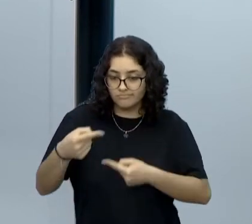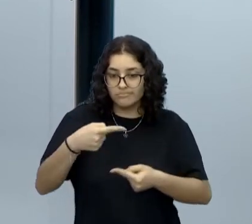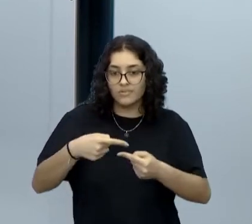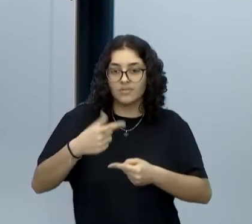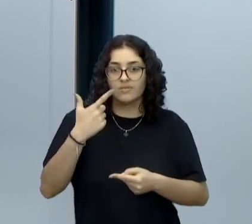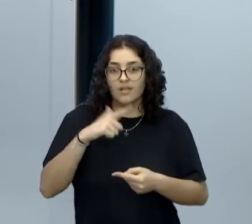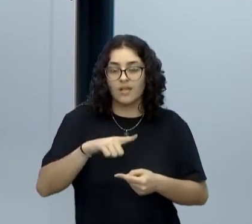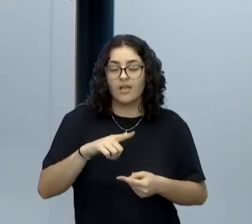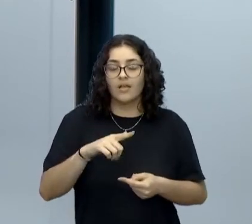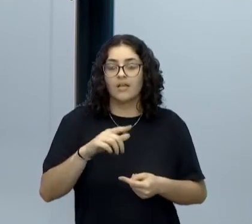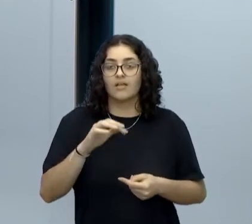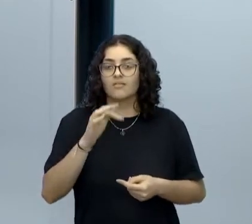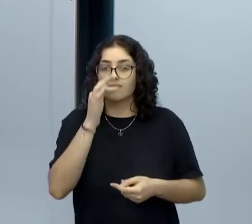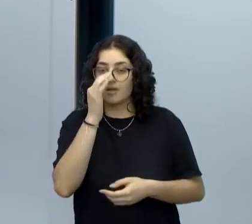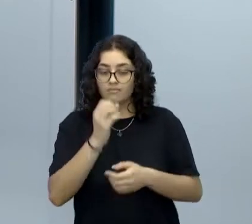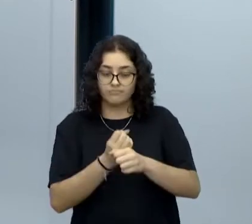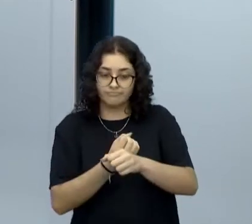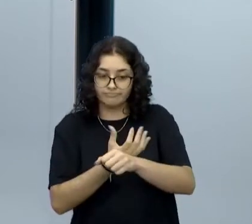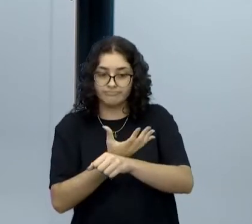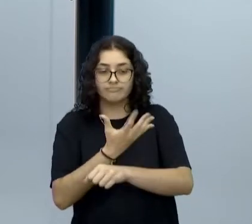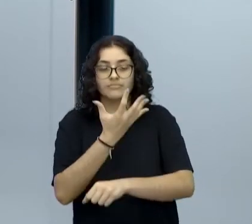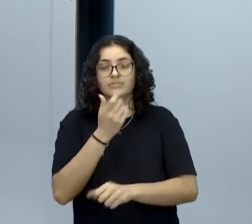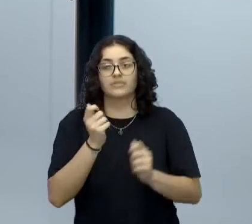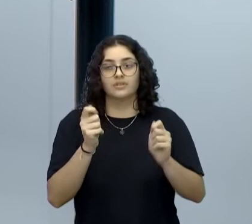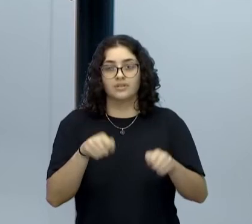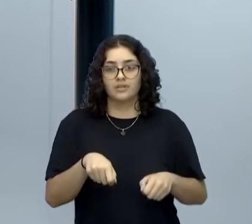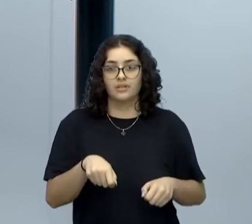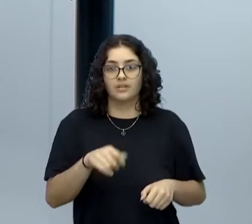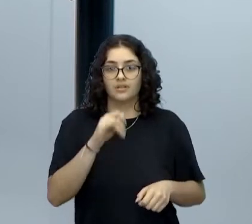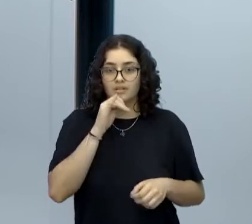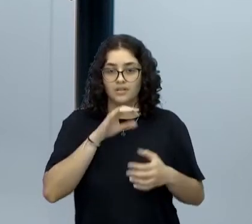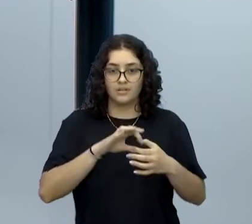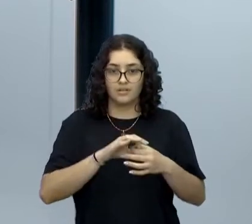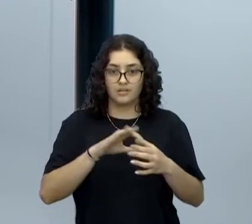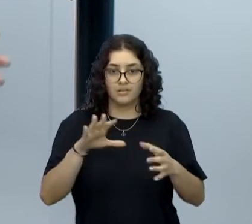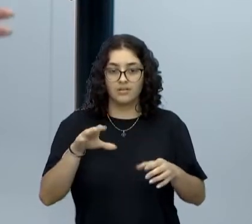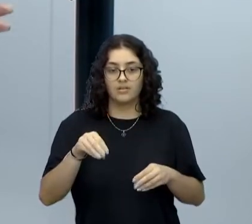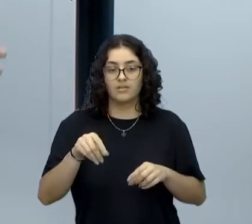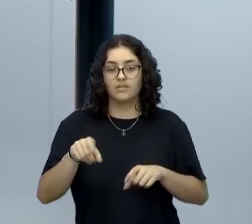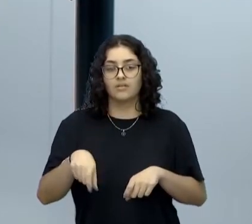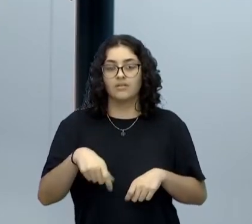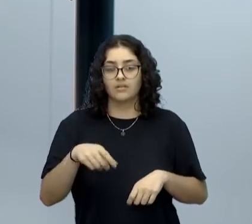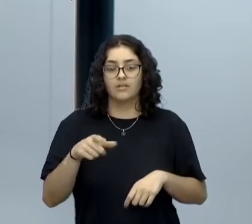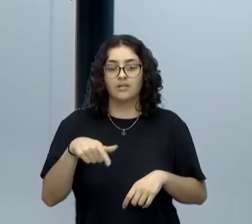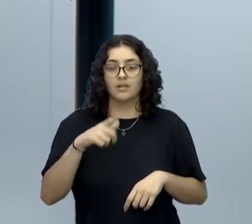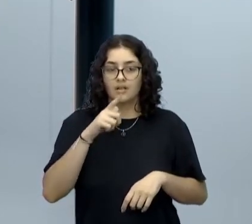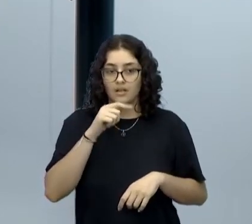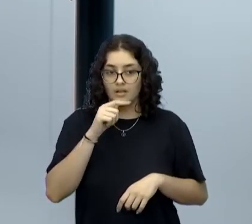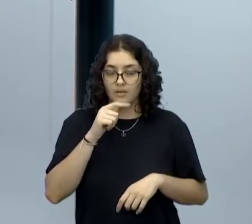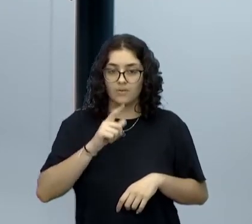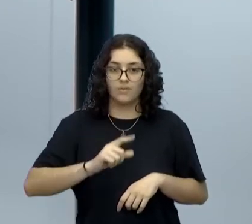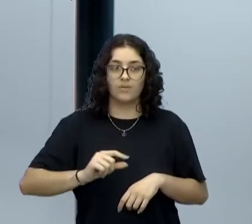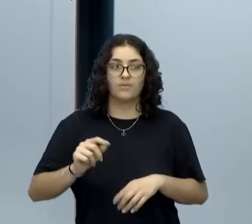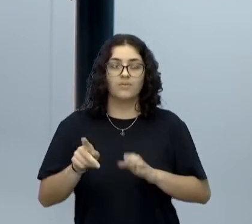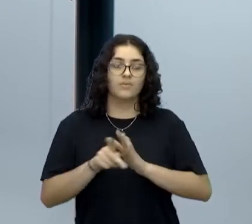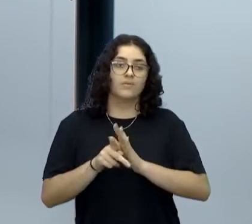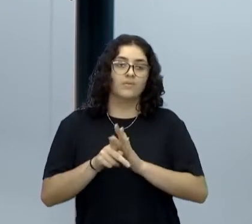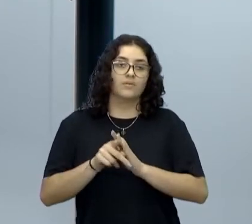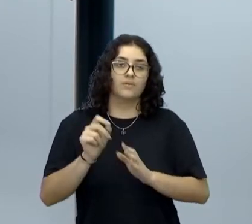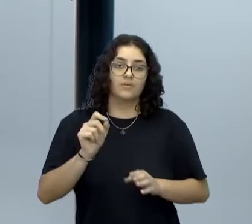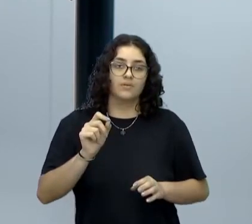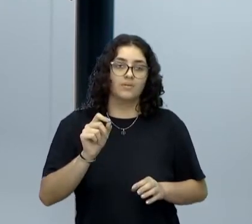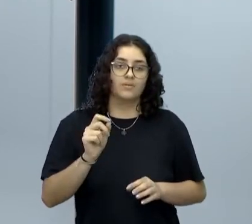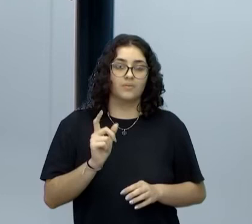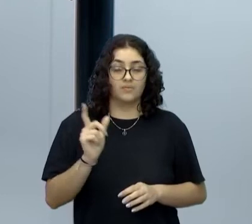nutrir a planta. E se eles ficam disponíveis no solo, chove e isso daí é levado pela água, o próprio a planta que